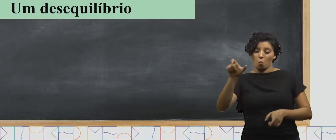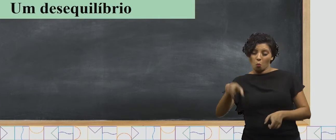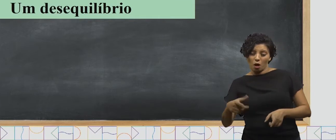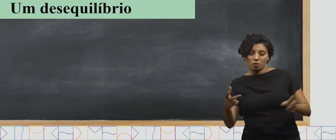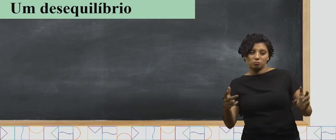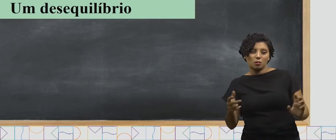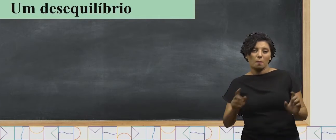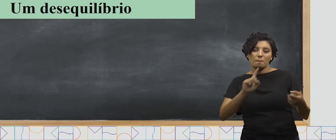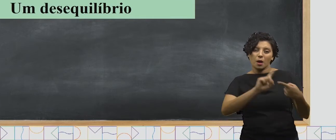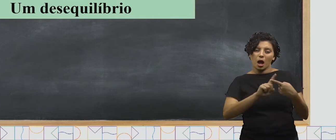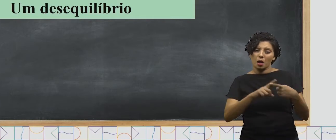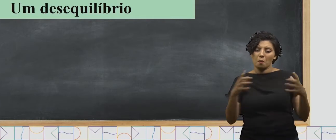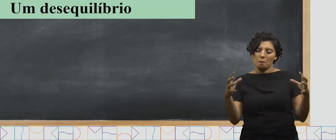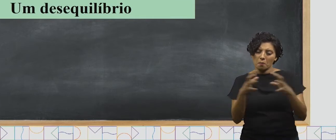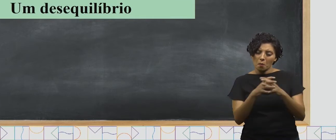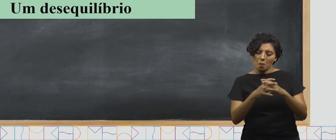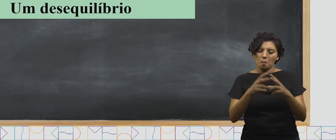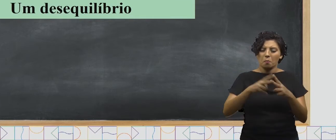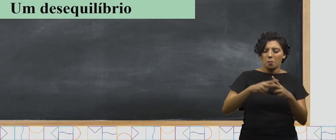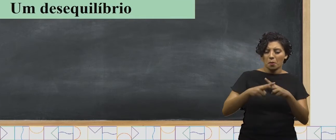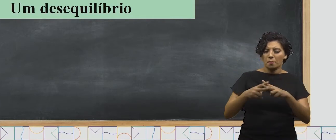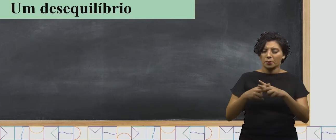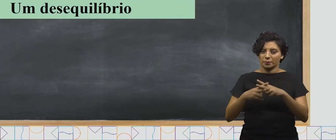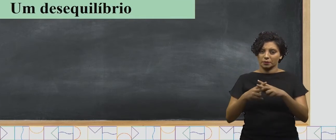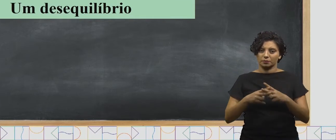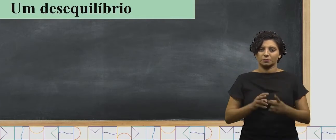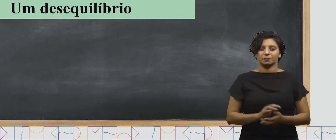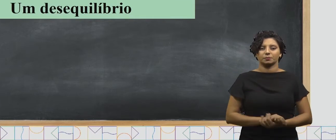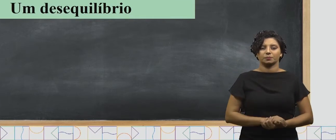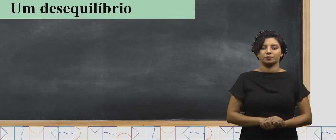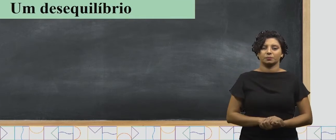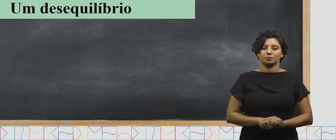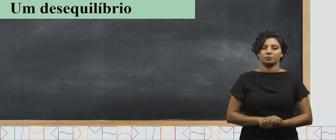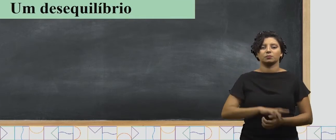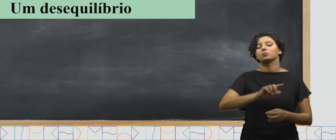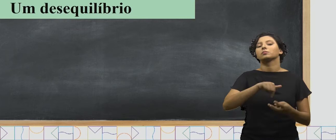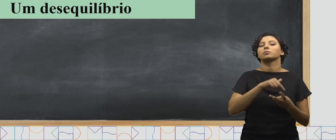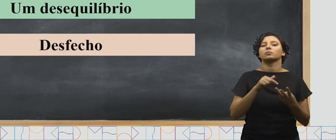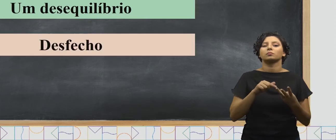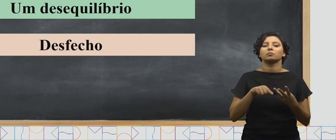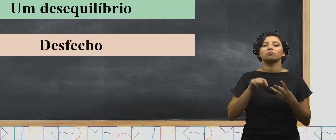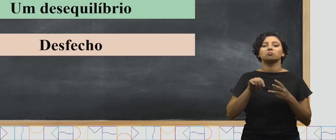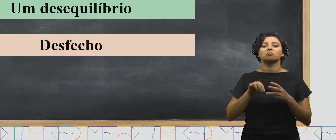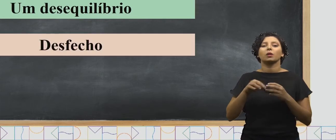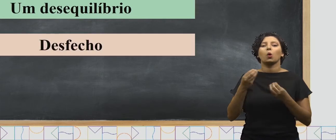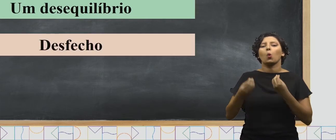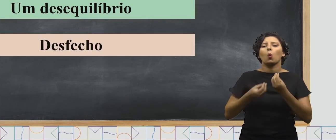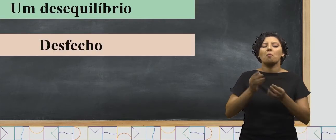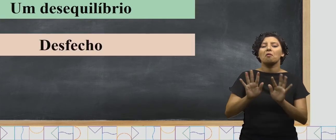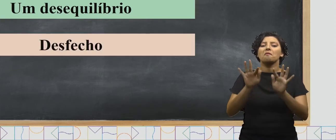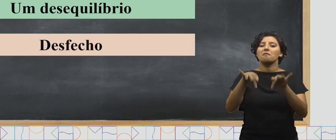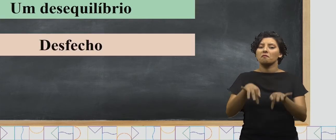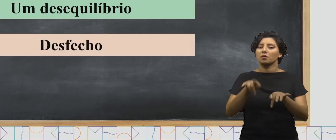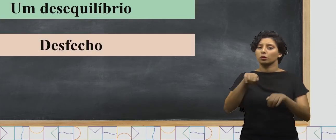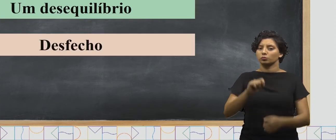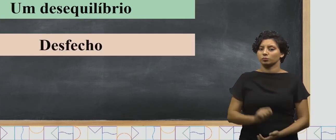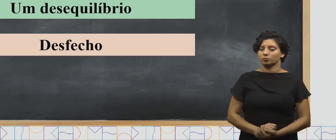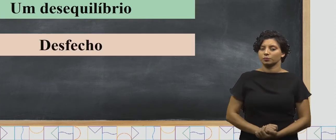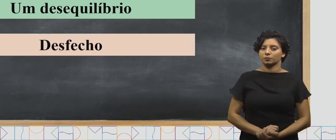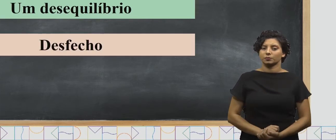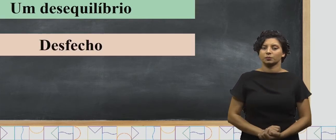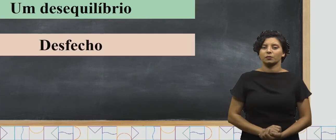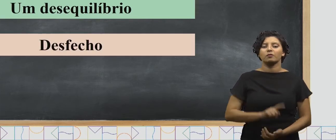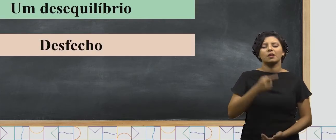herói e seus inimigos. É o grande conflito aqui. Terceiro elemento. Acontece